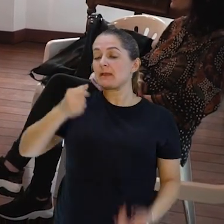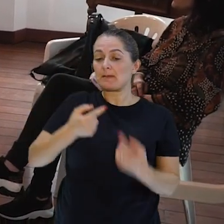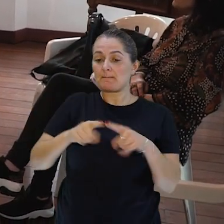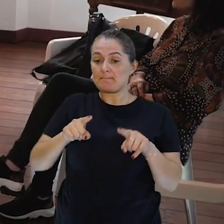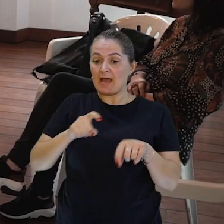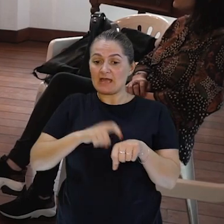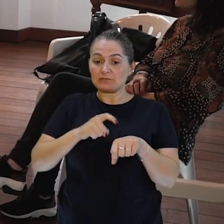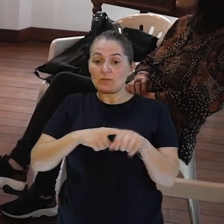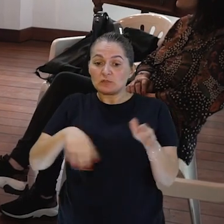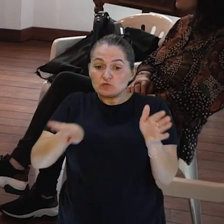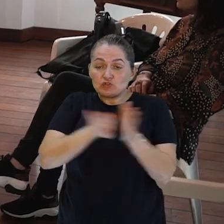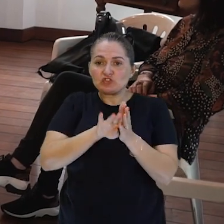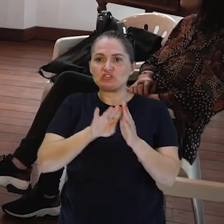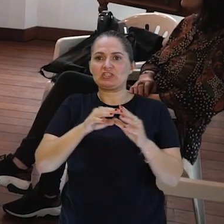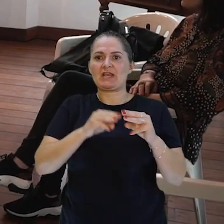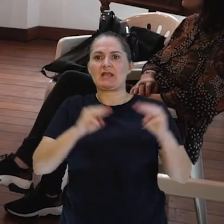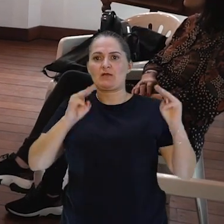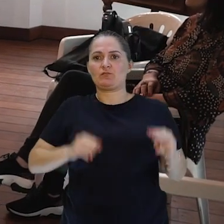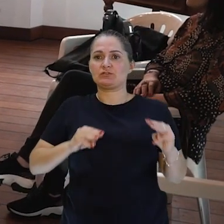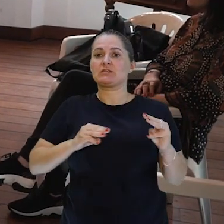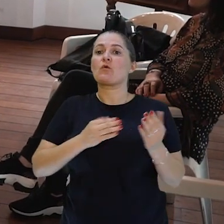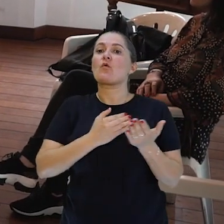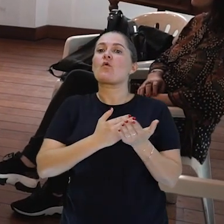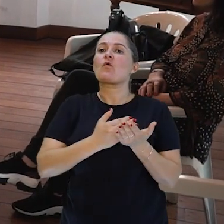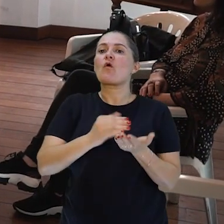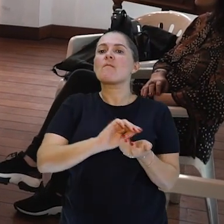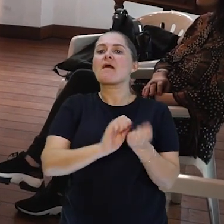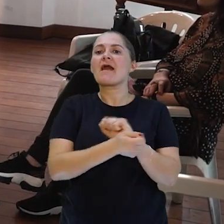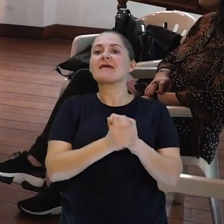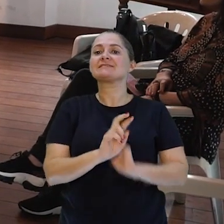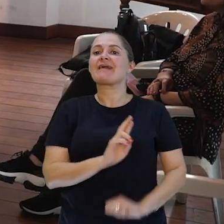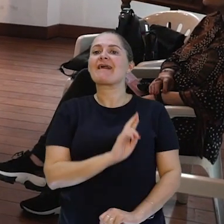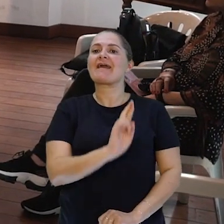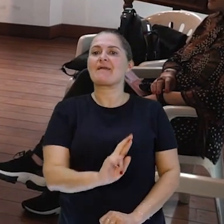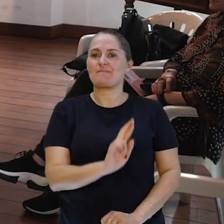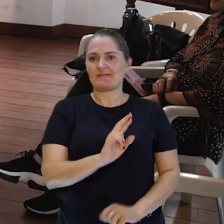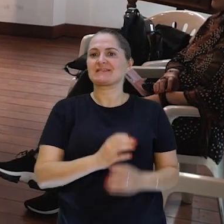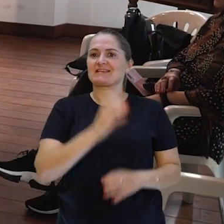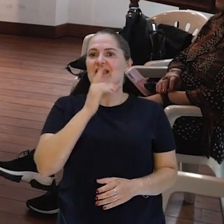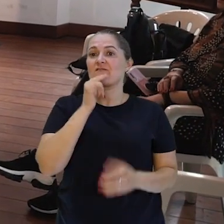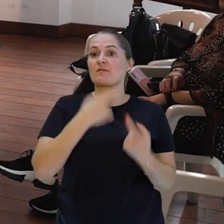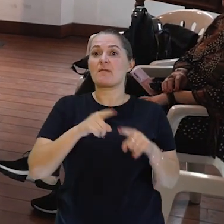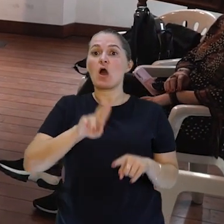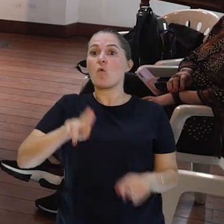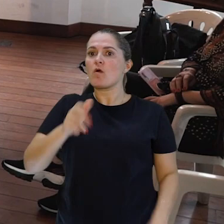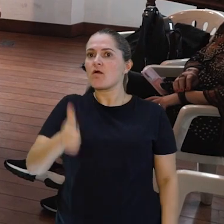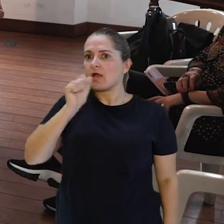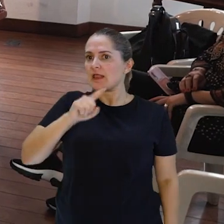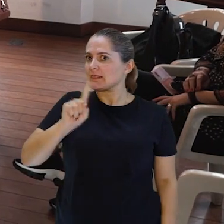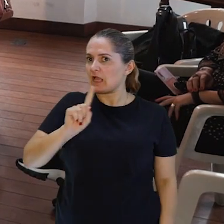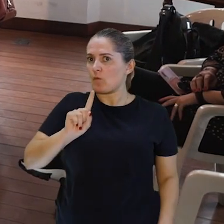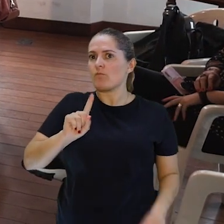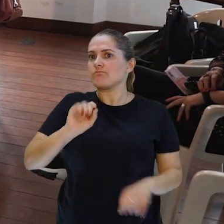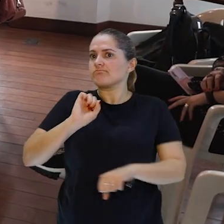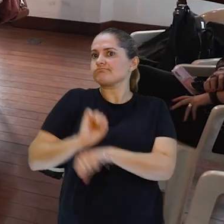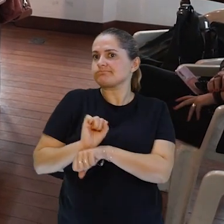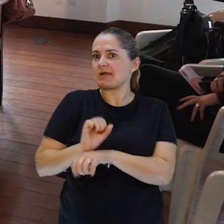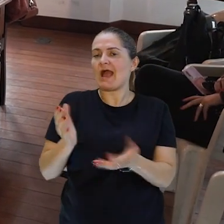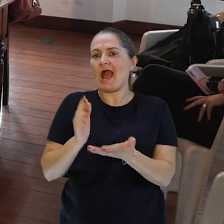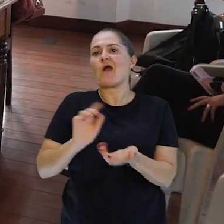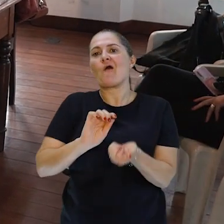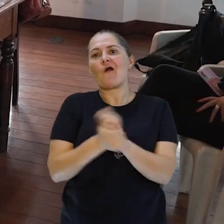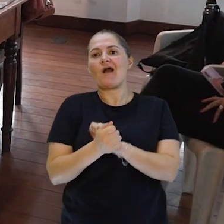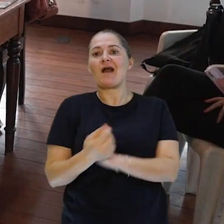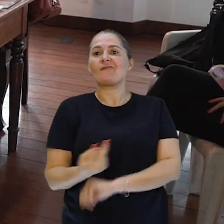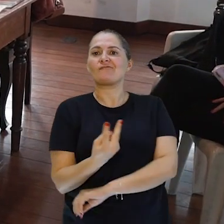água. A partir do momento que ela vem para o museu, ela vai representar uma garrafa de água, mas a gente não vai mais ocupar ela como uma garrafa de água.